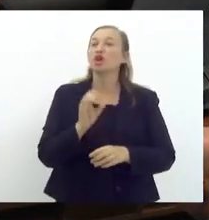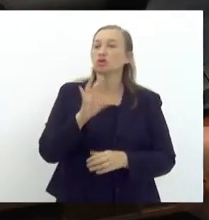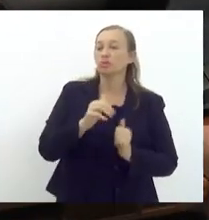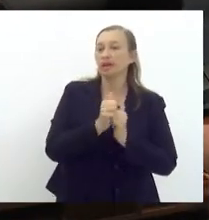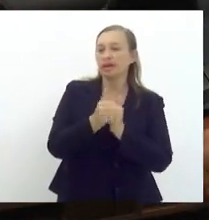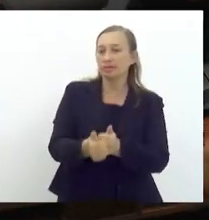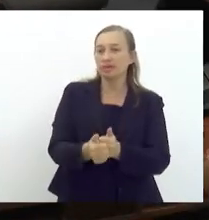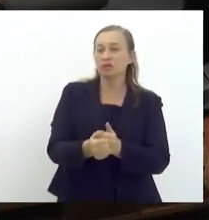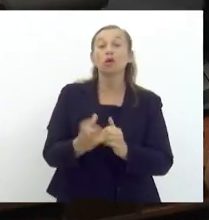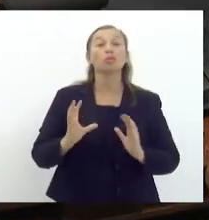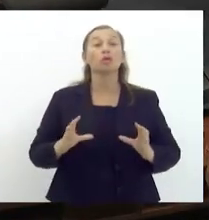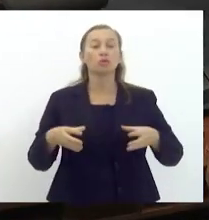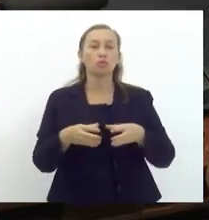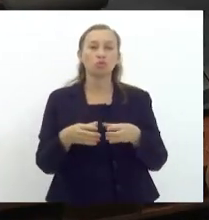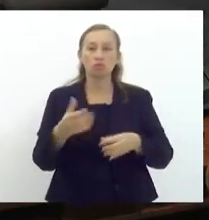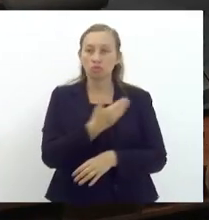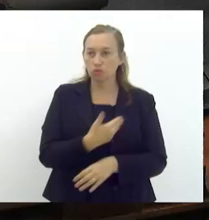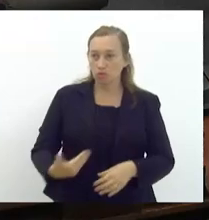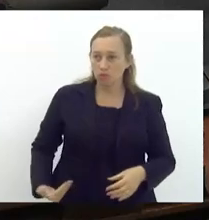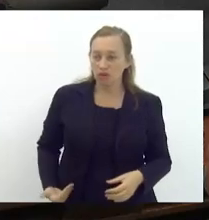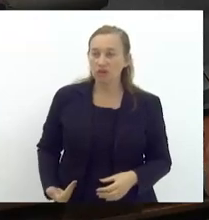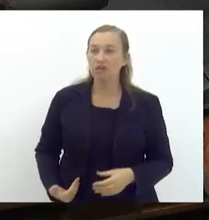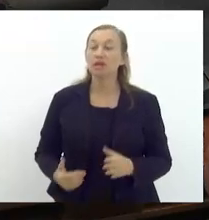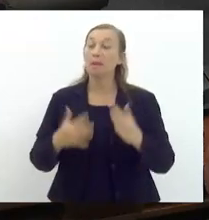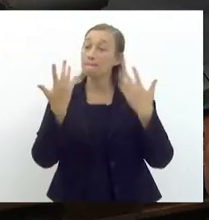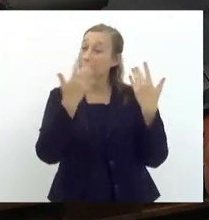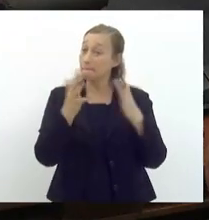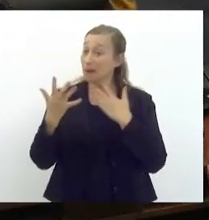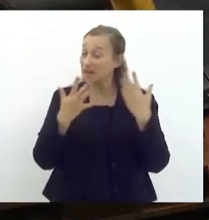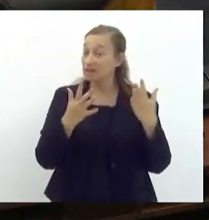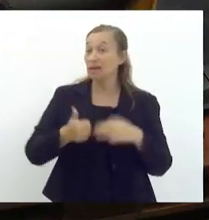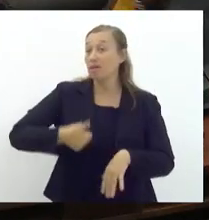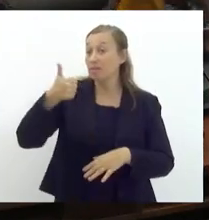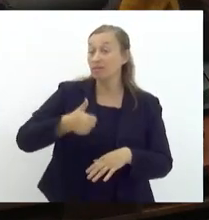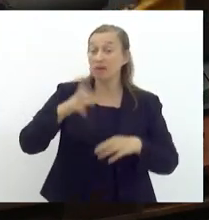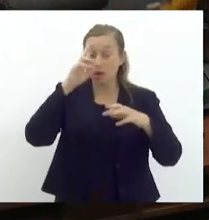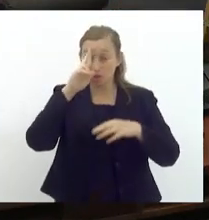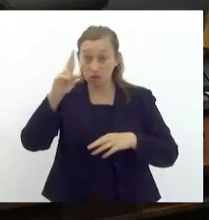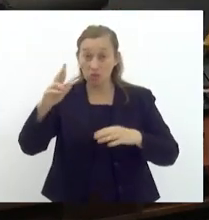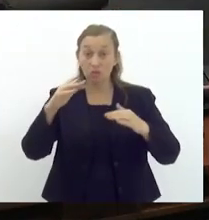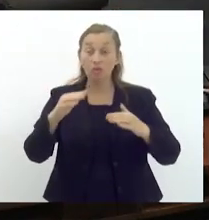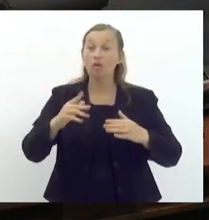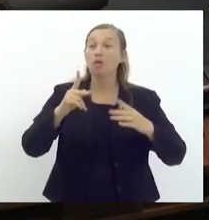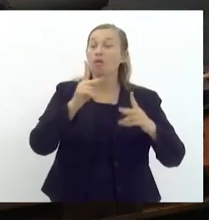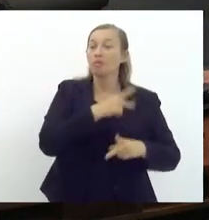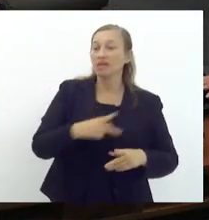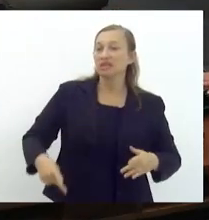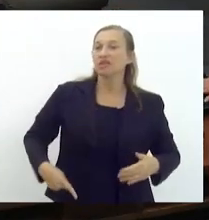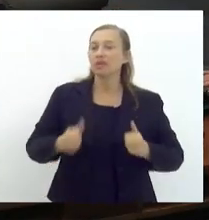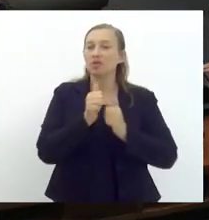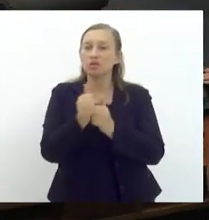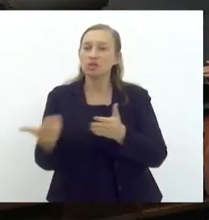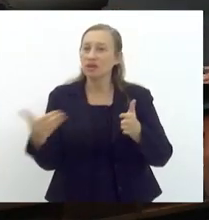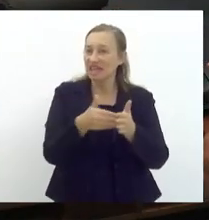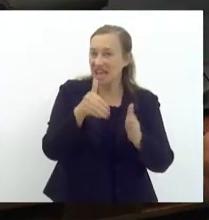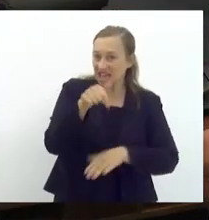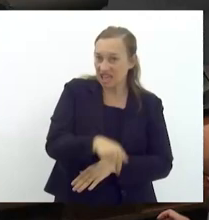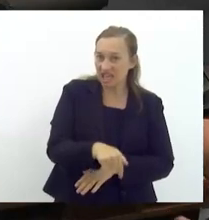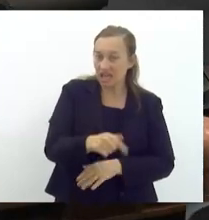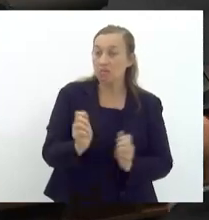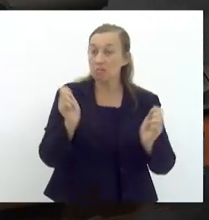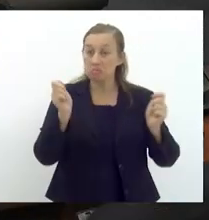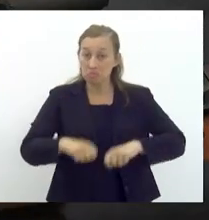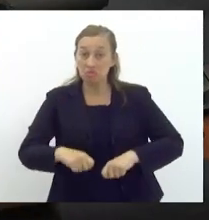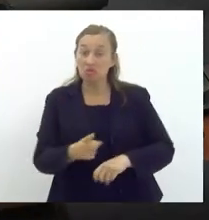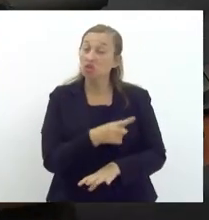encaminhar pelo governo queria parabenizar primeiro a vossa excelência pela condução até aqui é que possibilitou